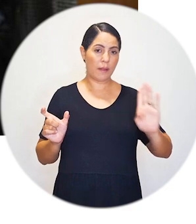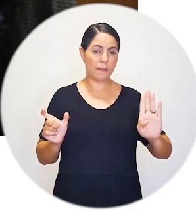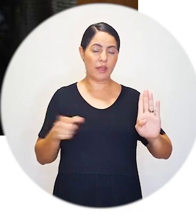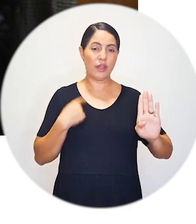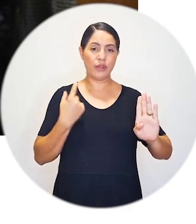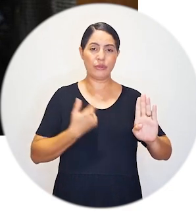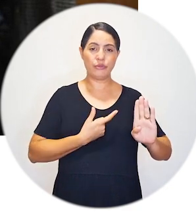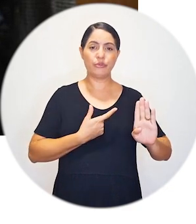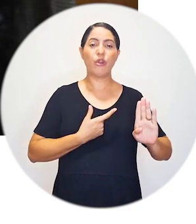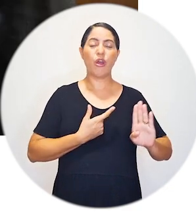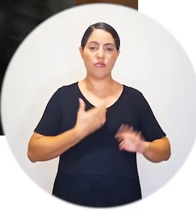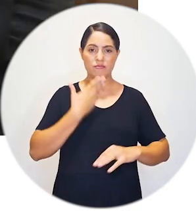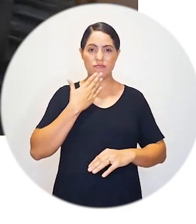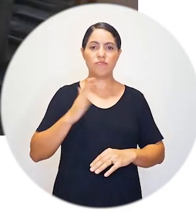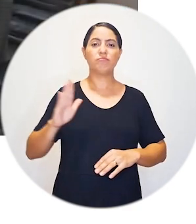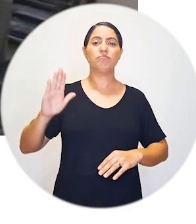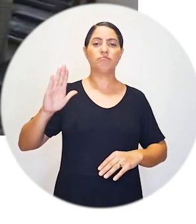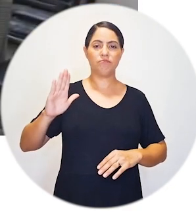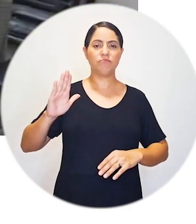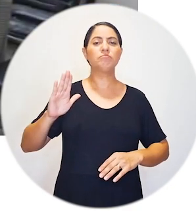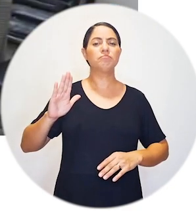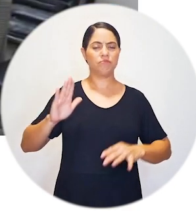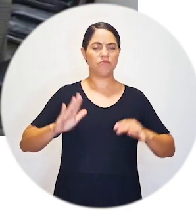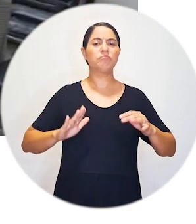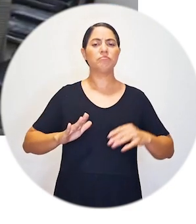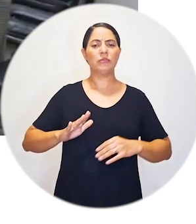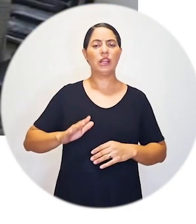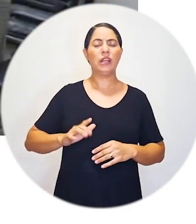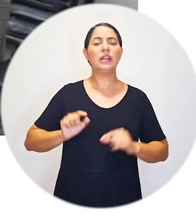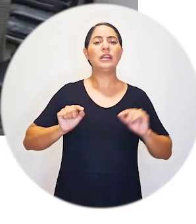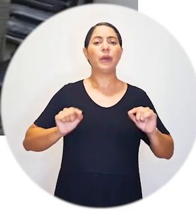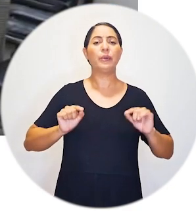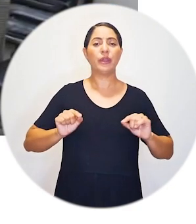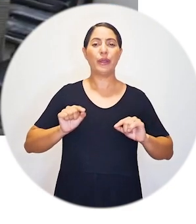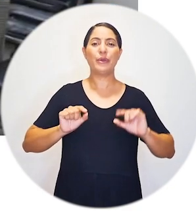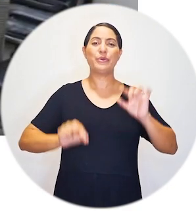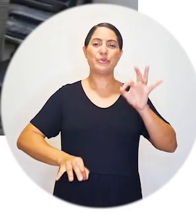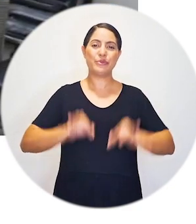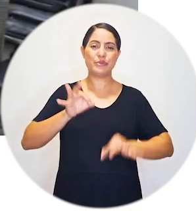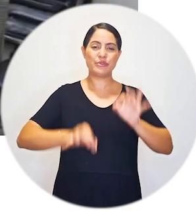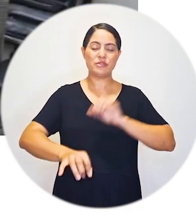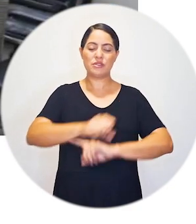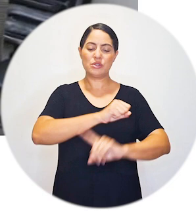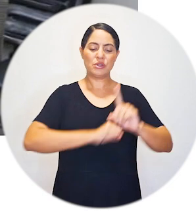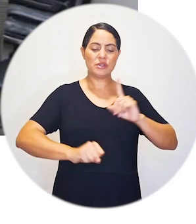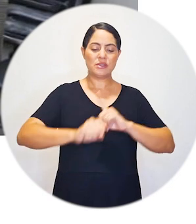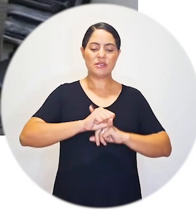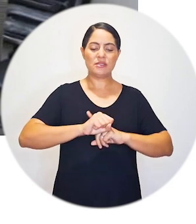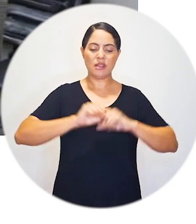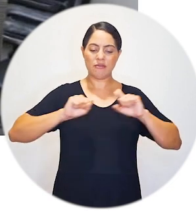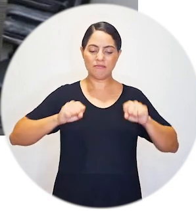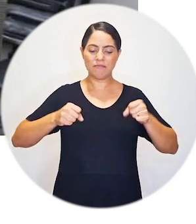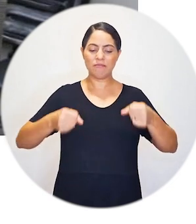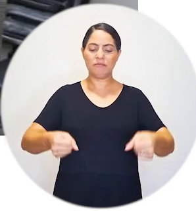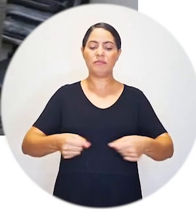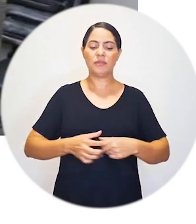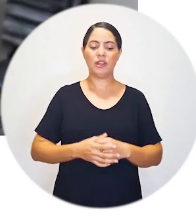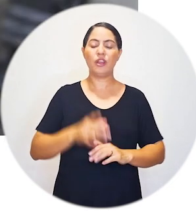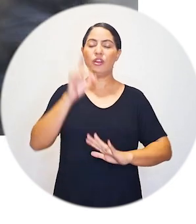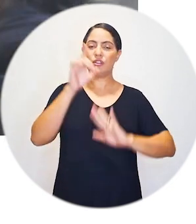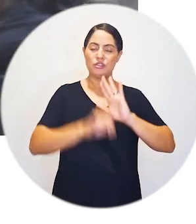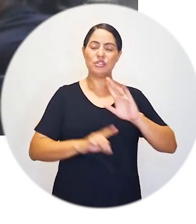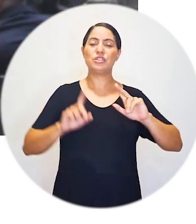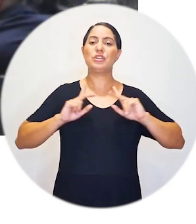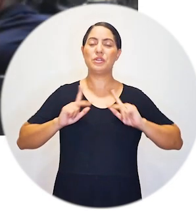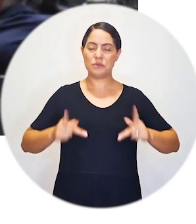nós fazemos um juramento. E esse juramento é defender a justiça social, é defender os